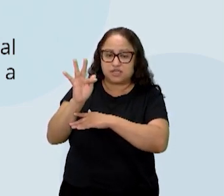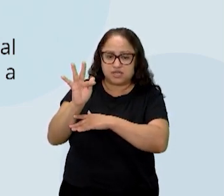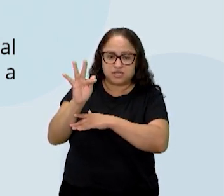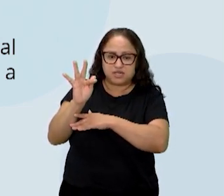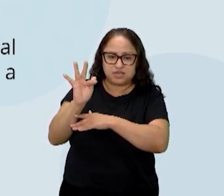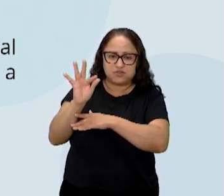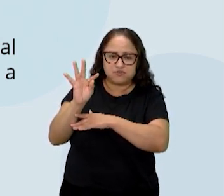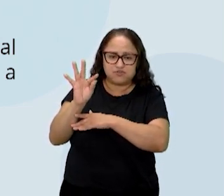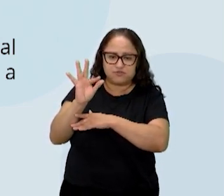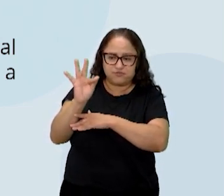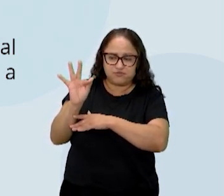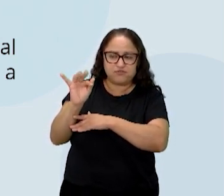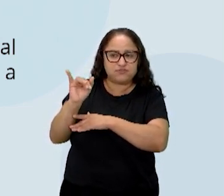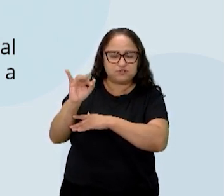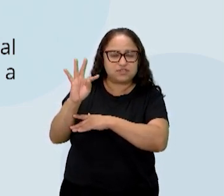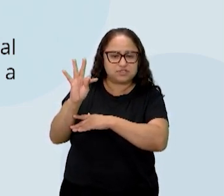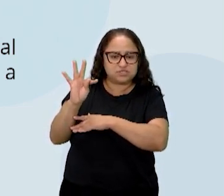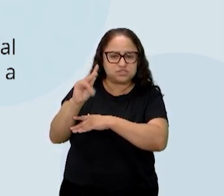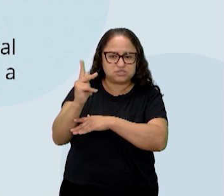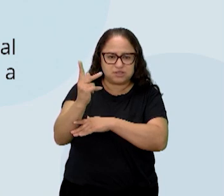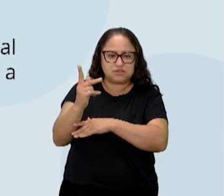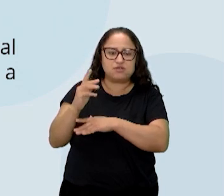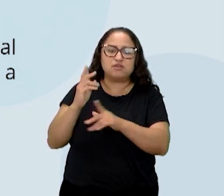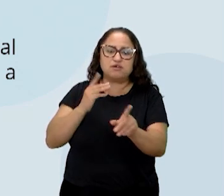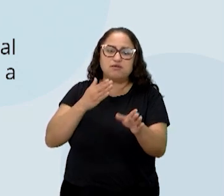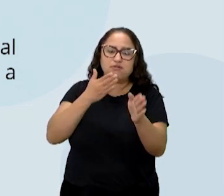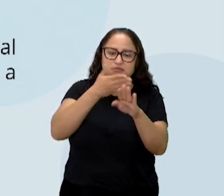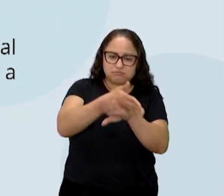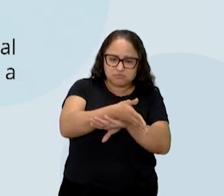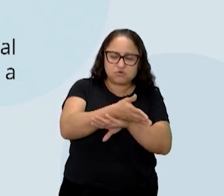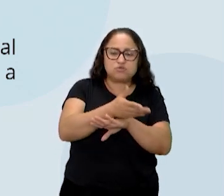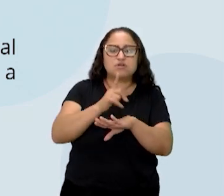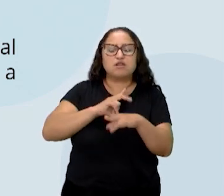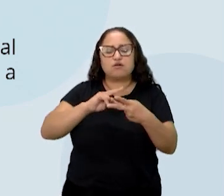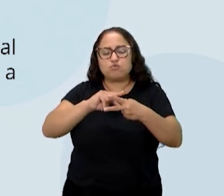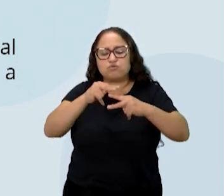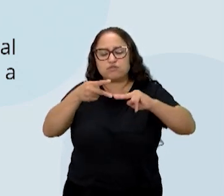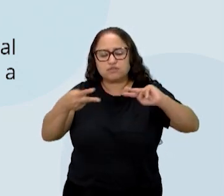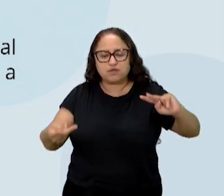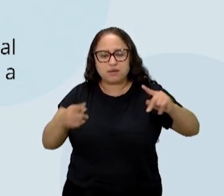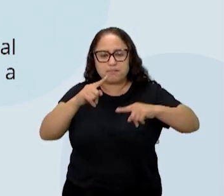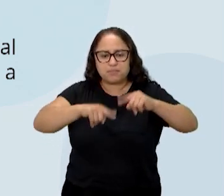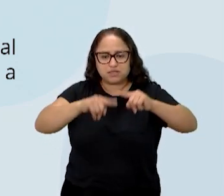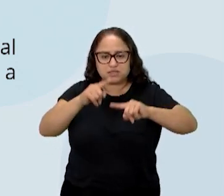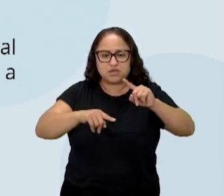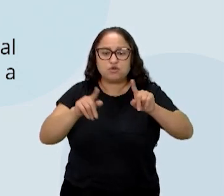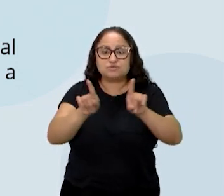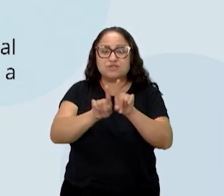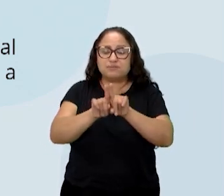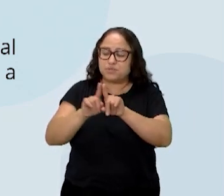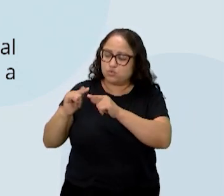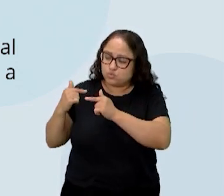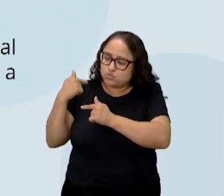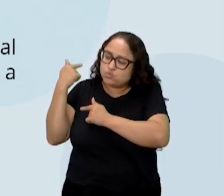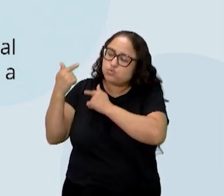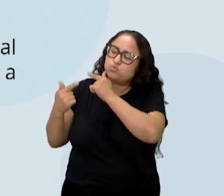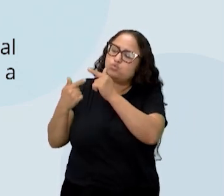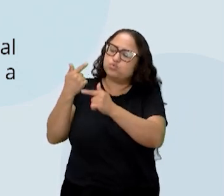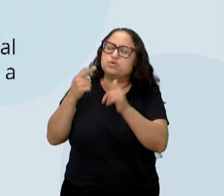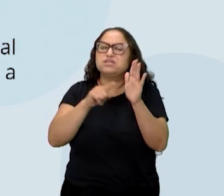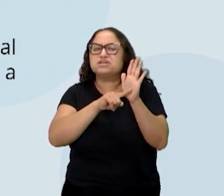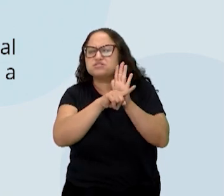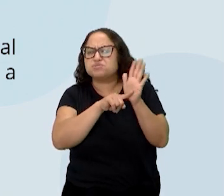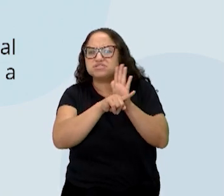um médico, ele estudou o DNA, então, como material genético hereditário, e aí as pesquisas